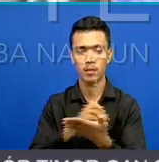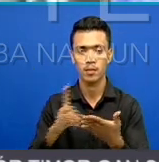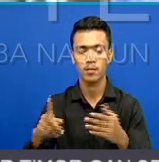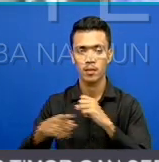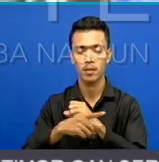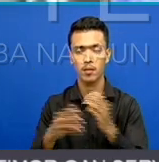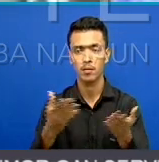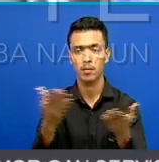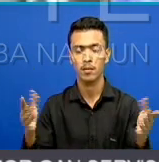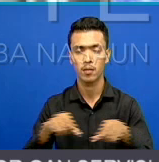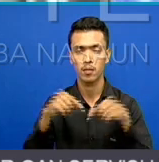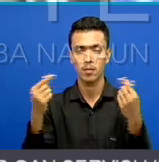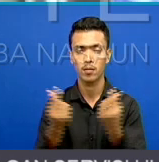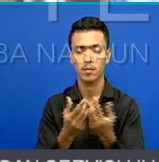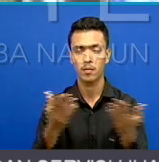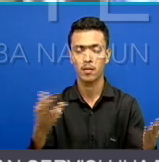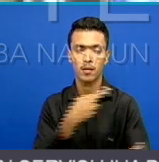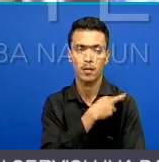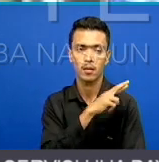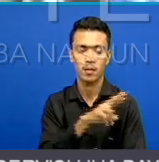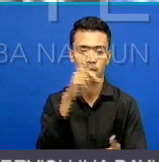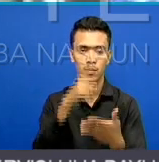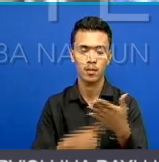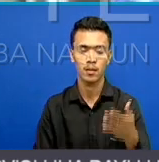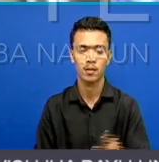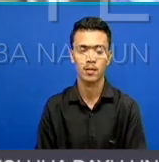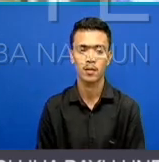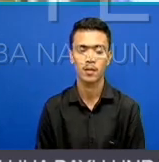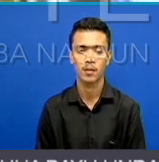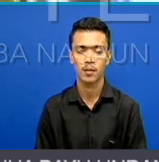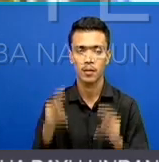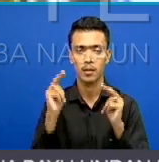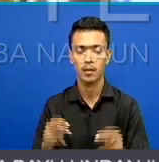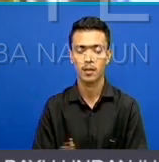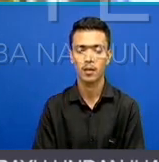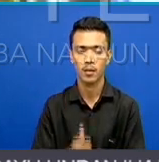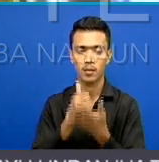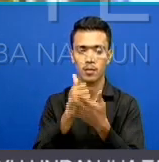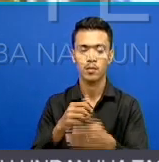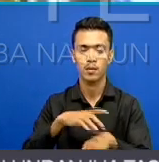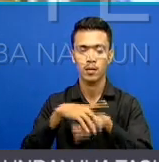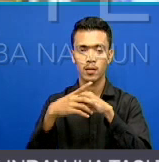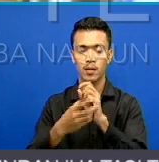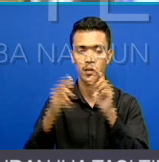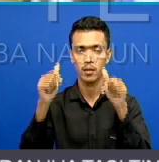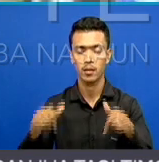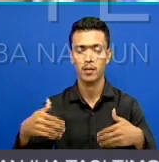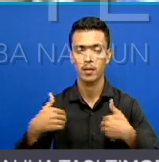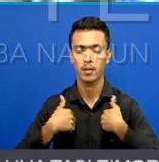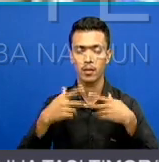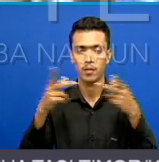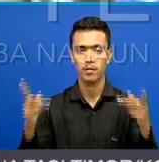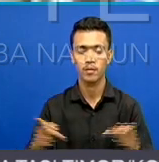hen bedit, nia grupo hen bedit, nia religião saida dit, religião gala religião, nia tem que servir raidane, iha nine